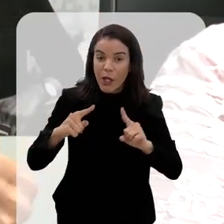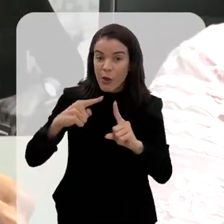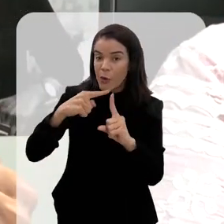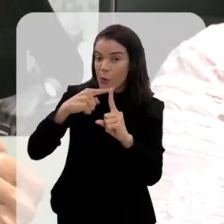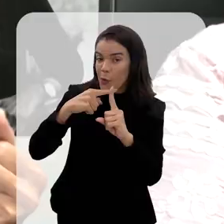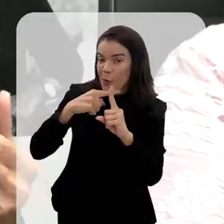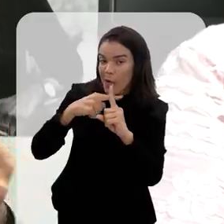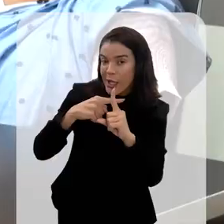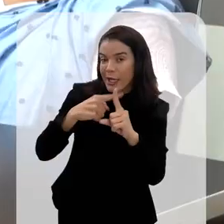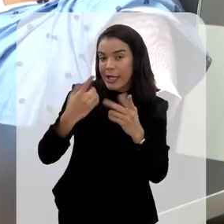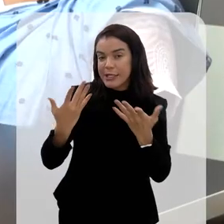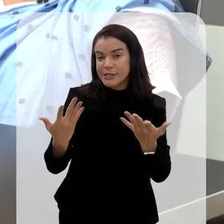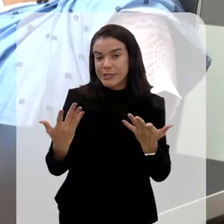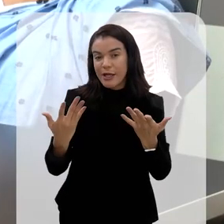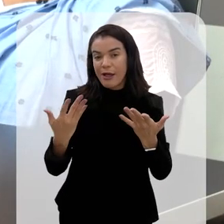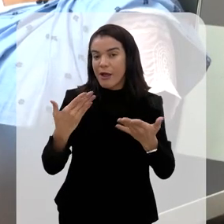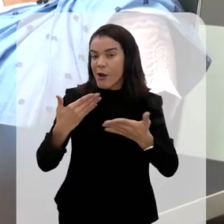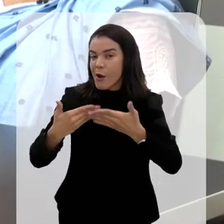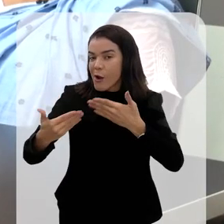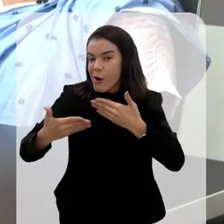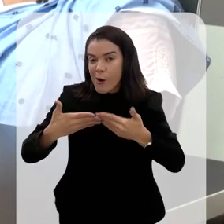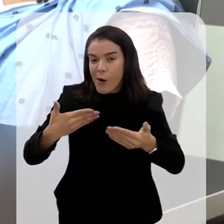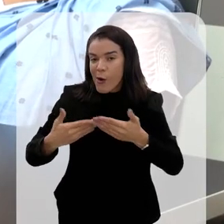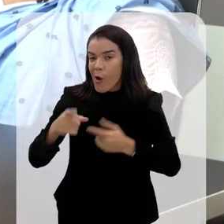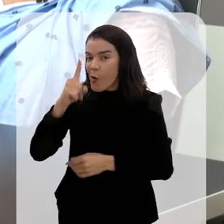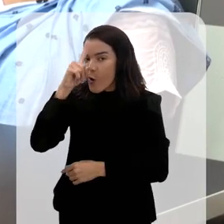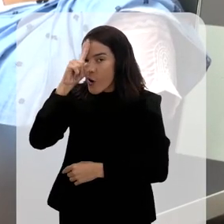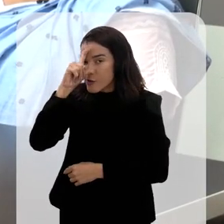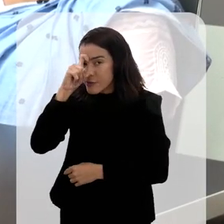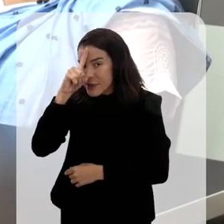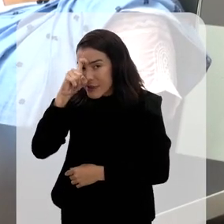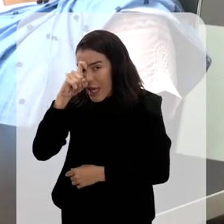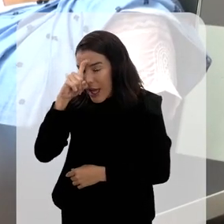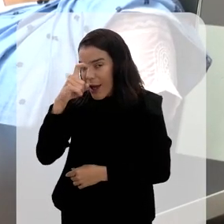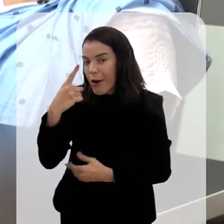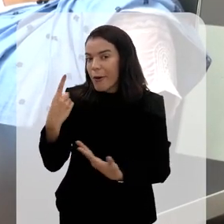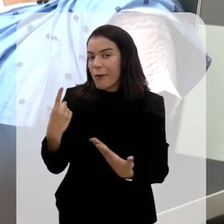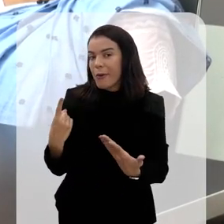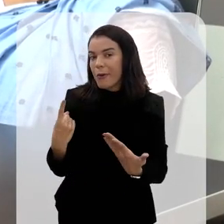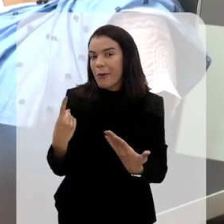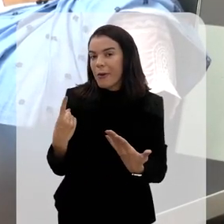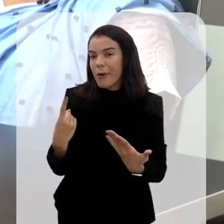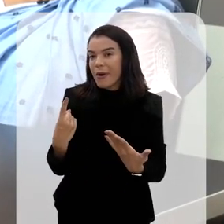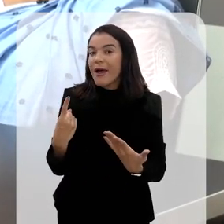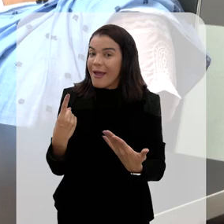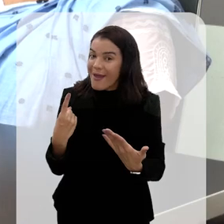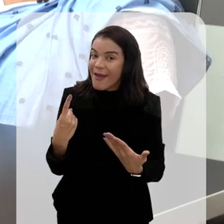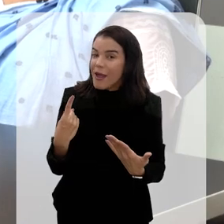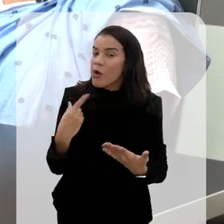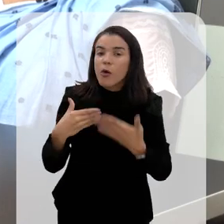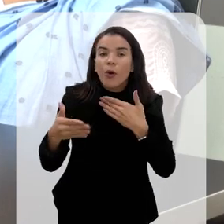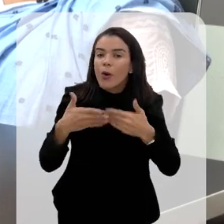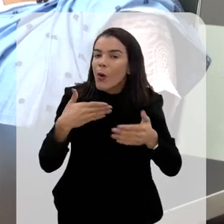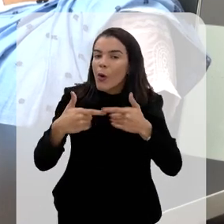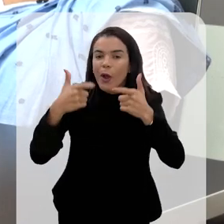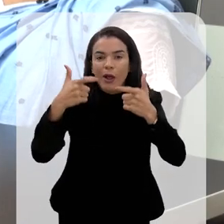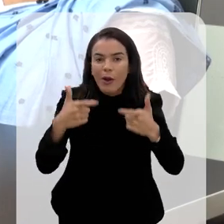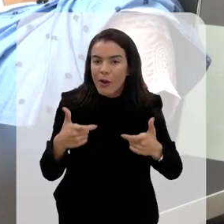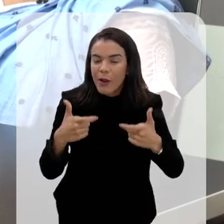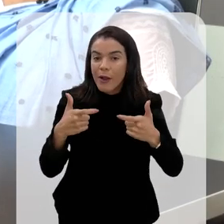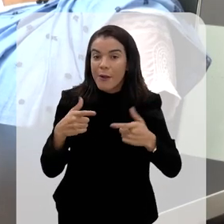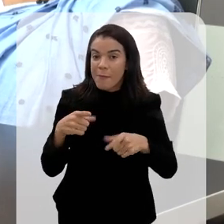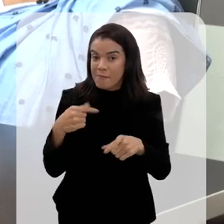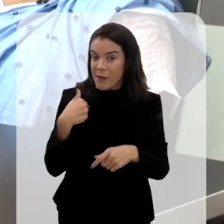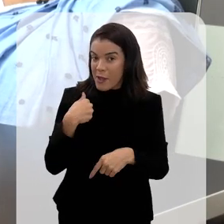numa igreja, num templo, ela pode ser feita num hospital, Sim, era sobre isso que eu ia falar. ela pode ser feita em qualquer